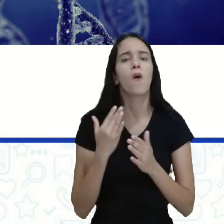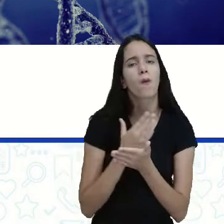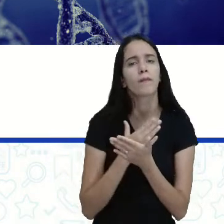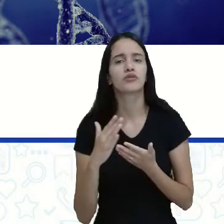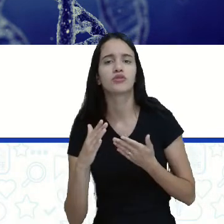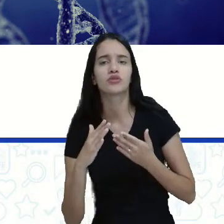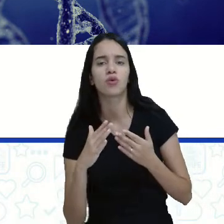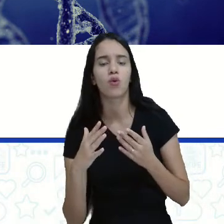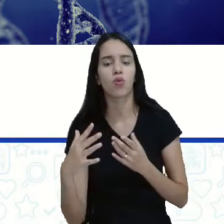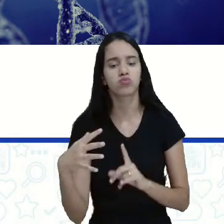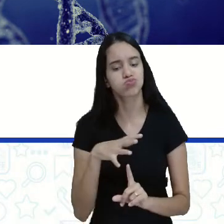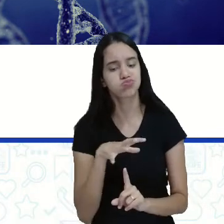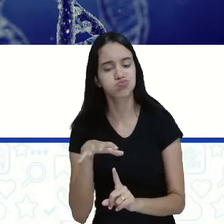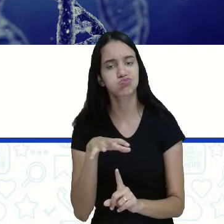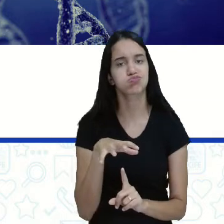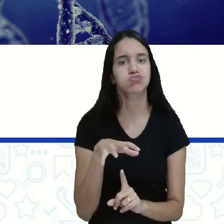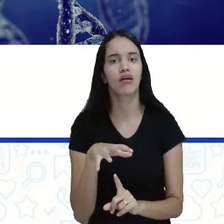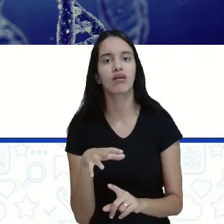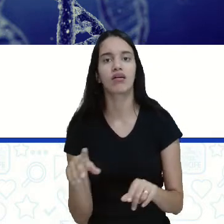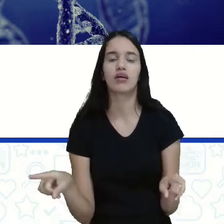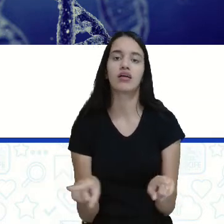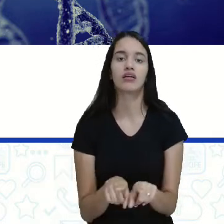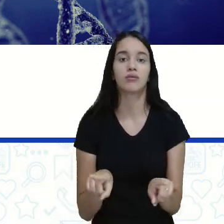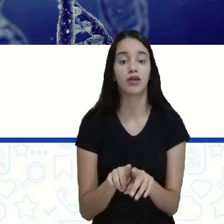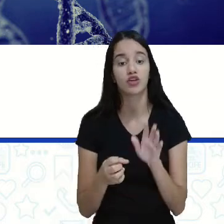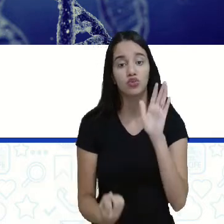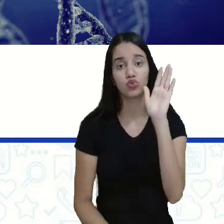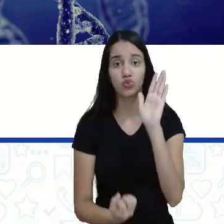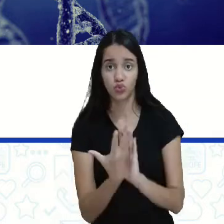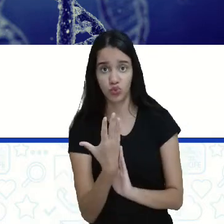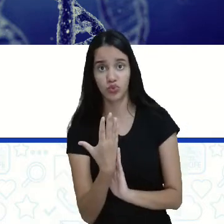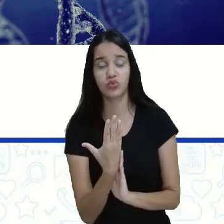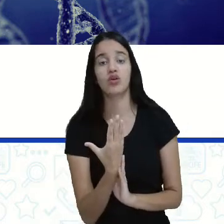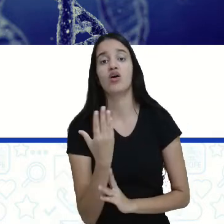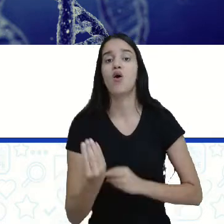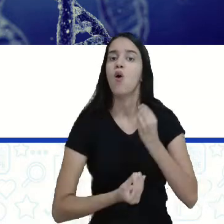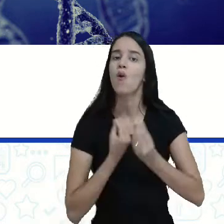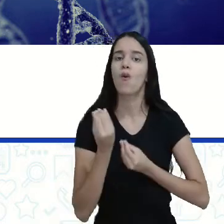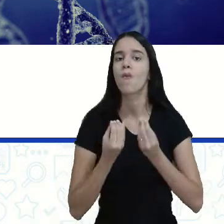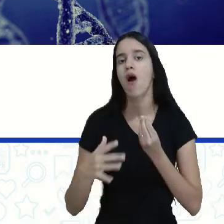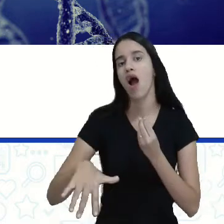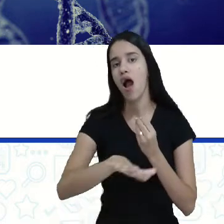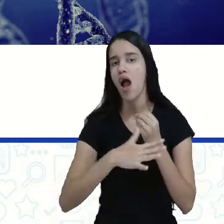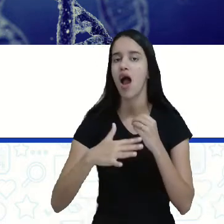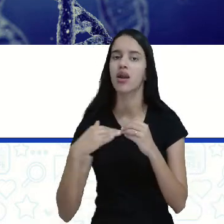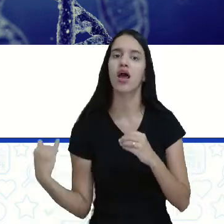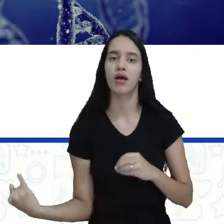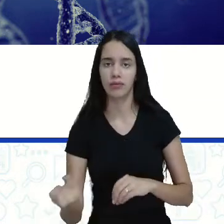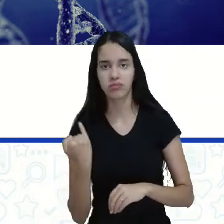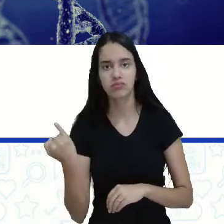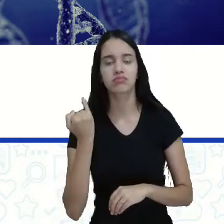manipular genes, a engenharia genética surgiu aí, né, como uma área importantíssima da